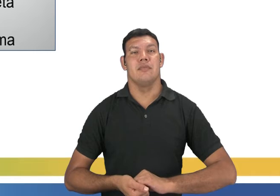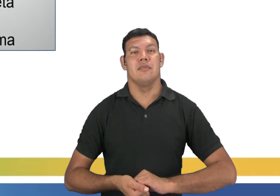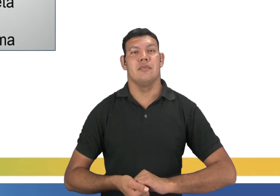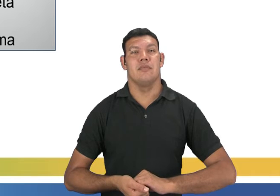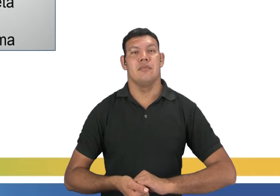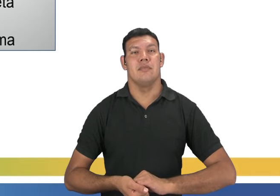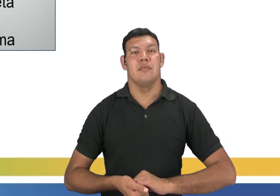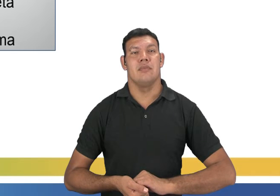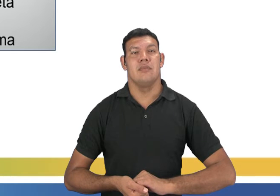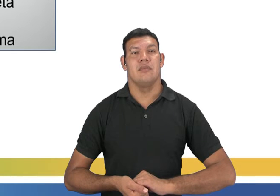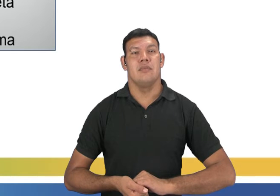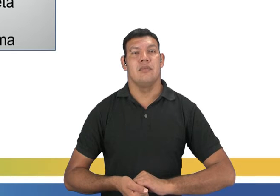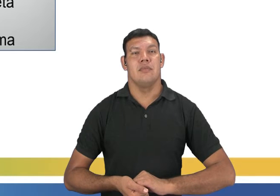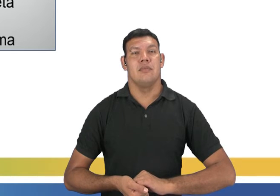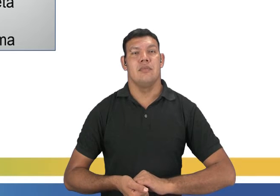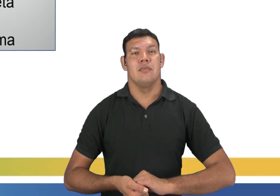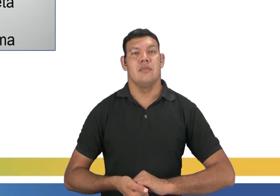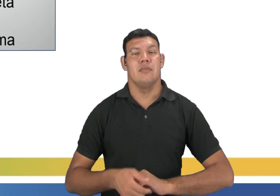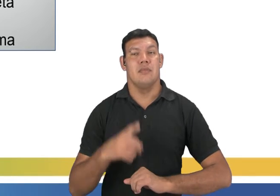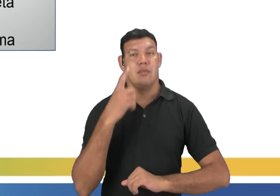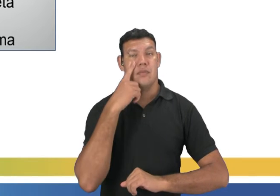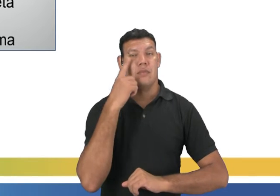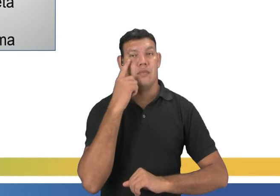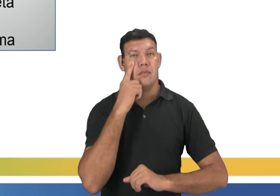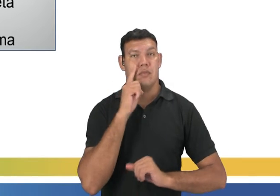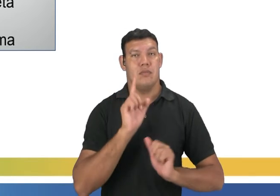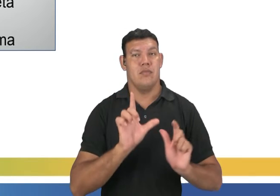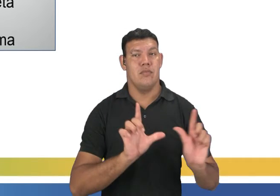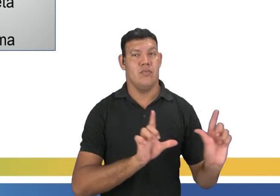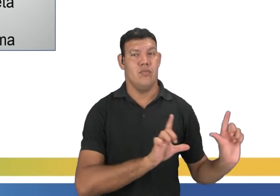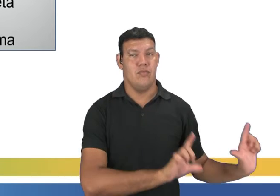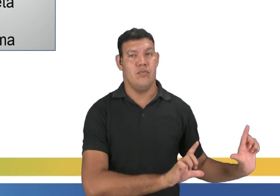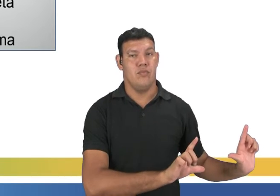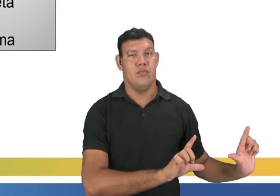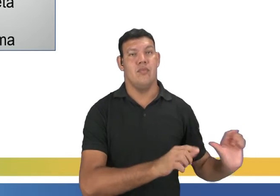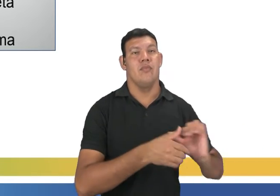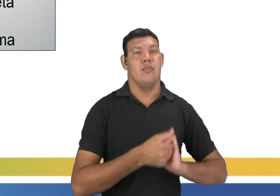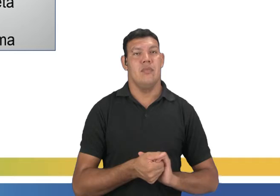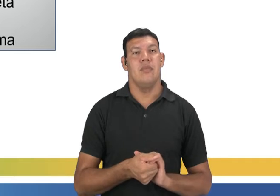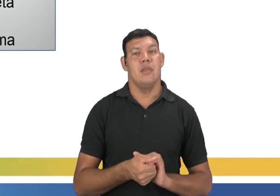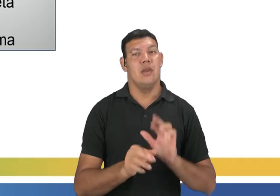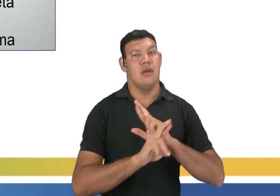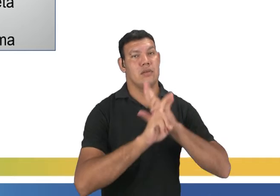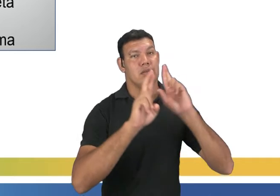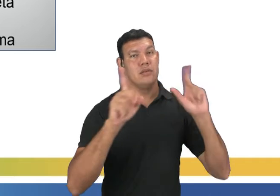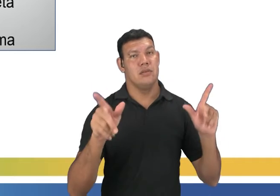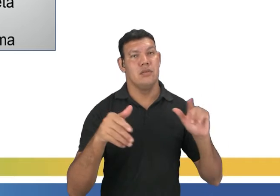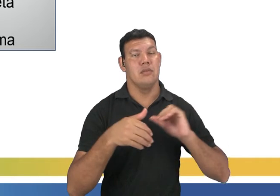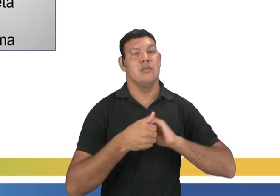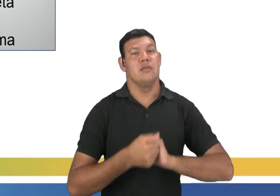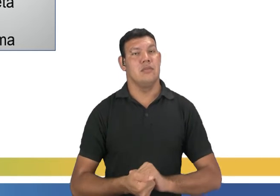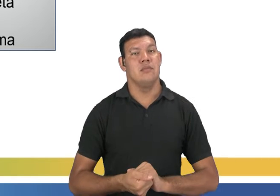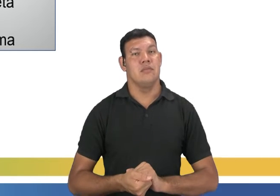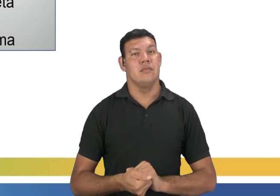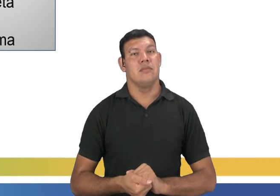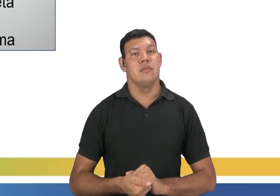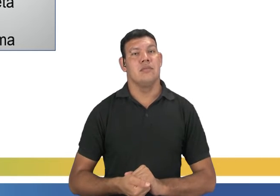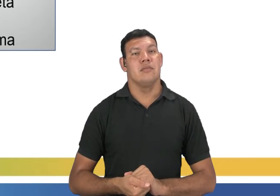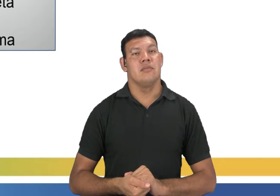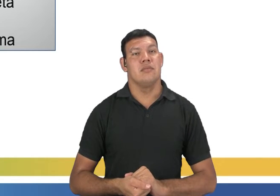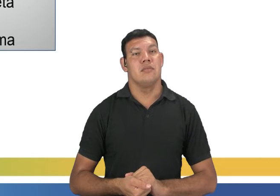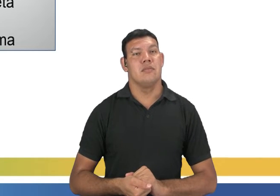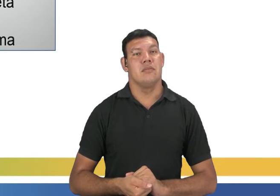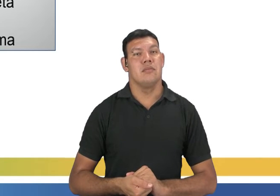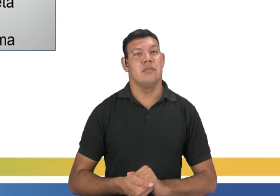Coloquei ali no cantinho o que seria uma onda longitudinal e uma onda transversal. A onda longitudinal, pessoal,